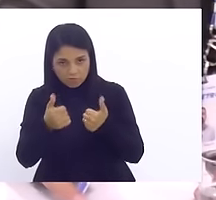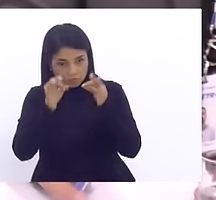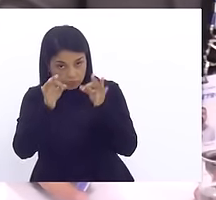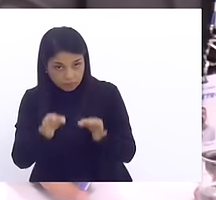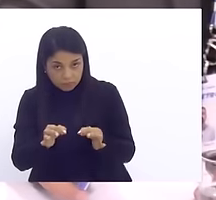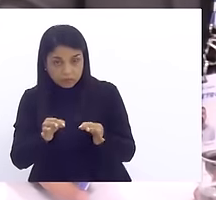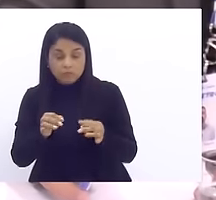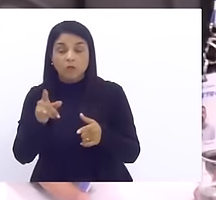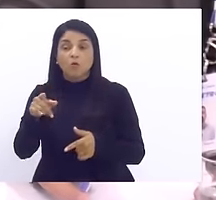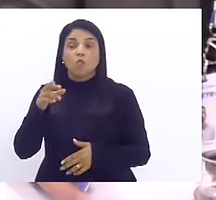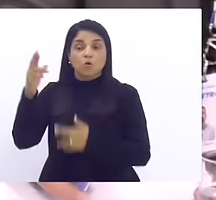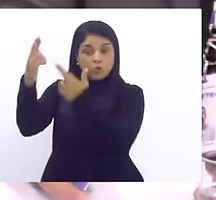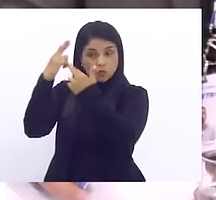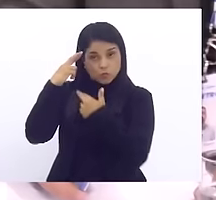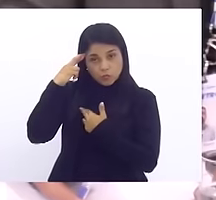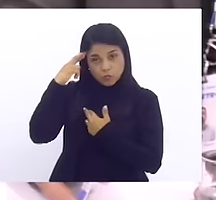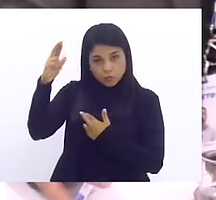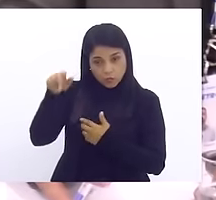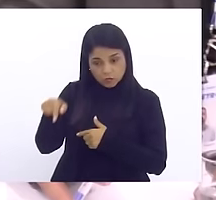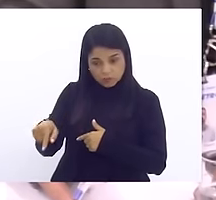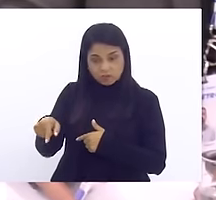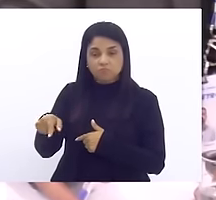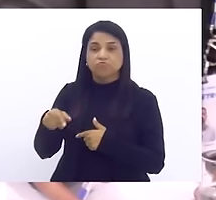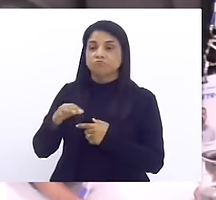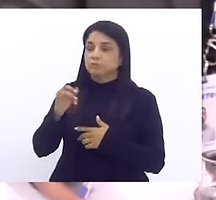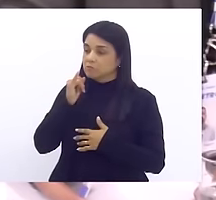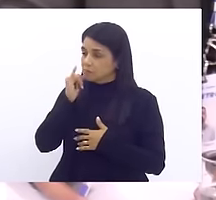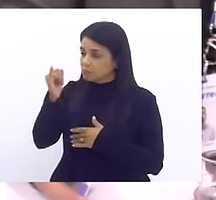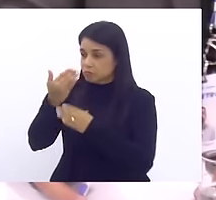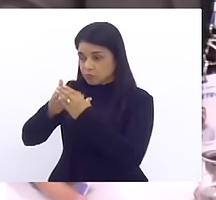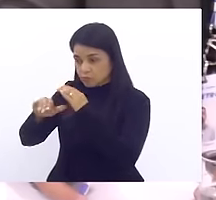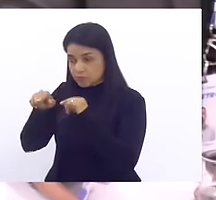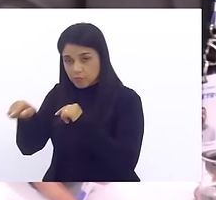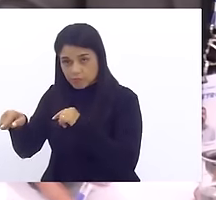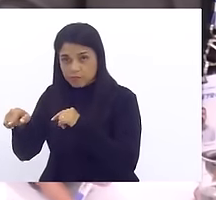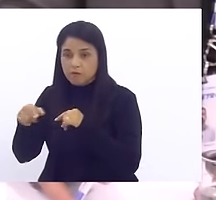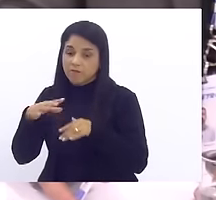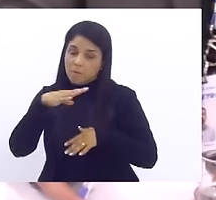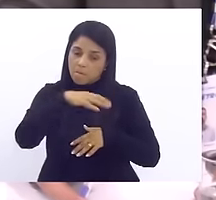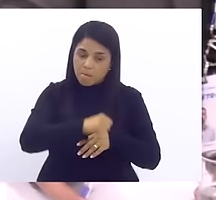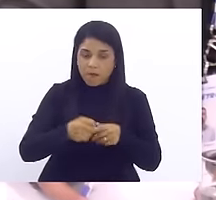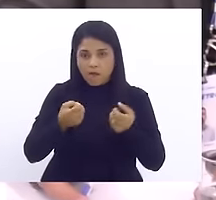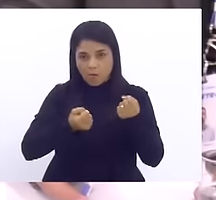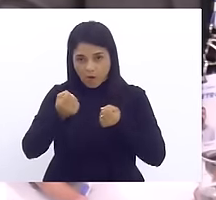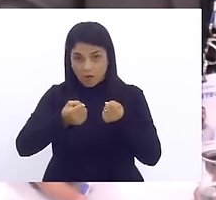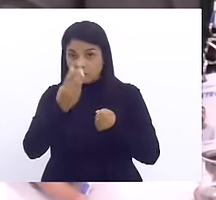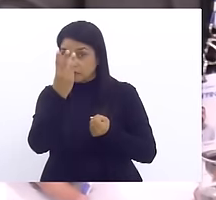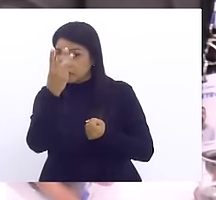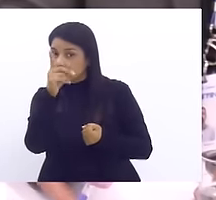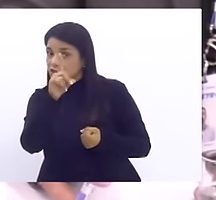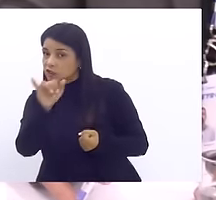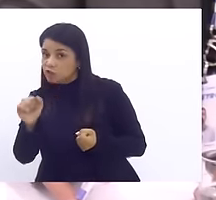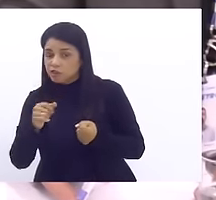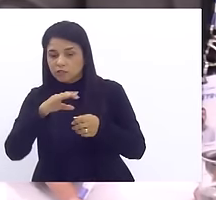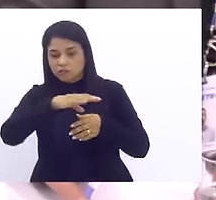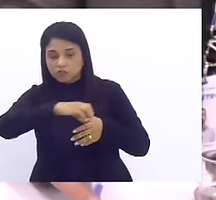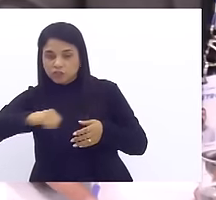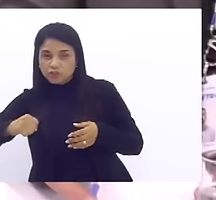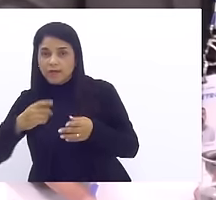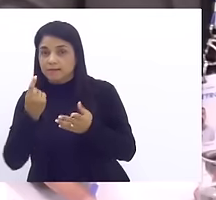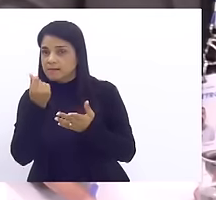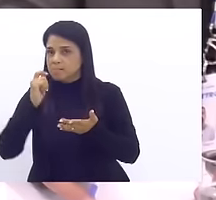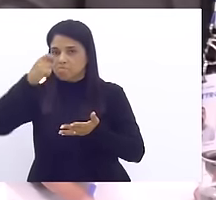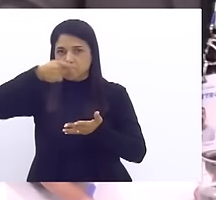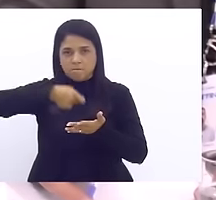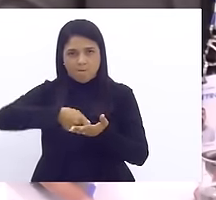proprietário é notificado para reaver o seu bem quando ele é notificado ele tem três dias para retirar o bem sem custo